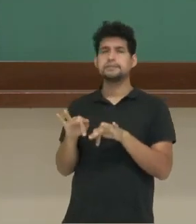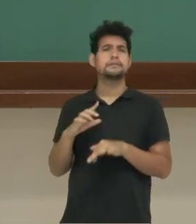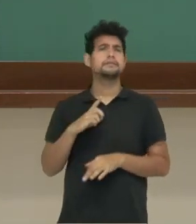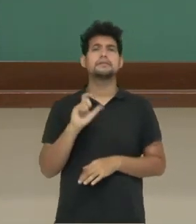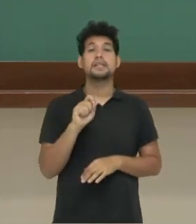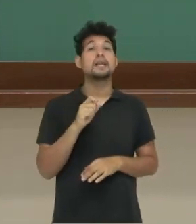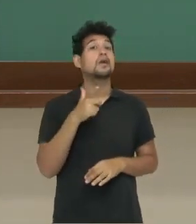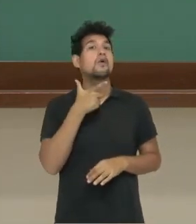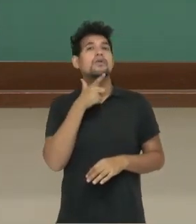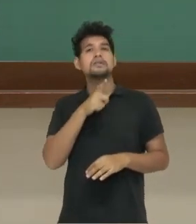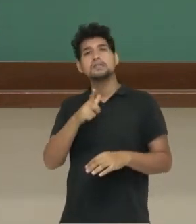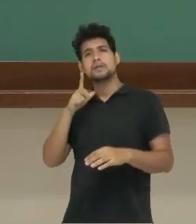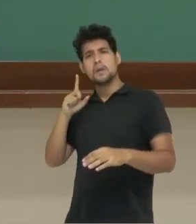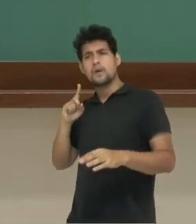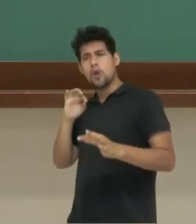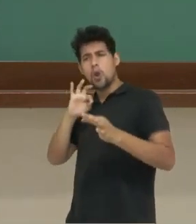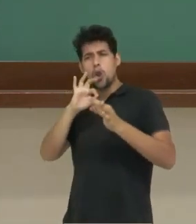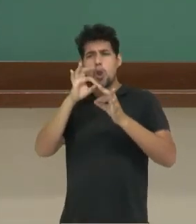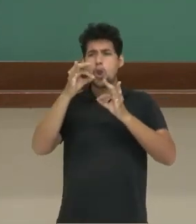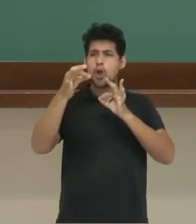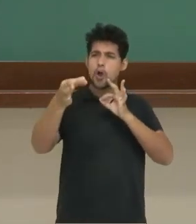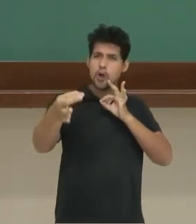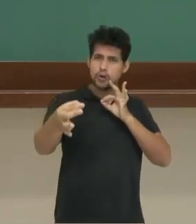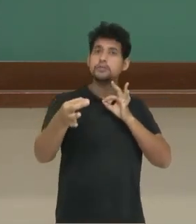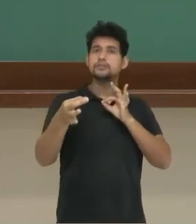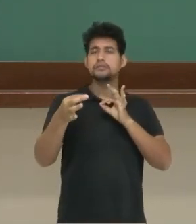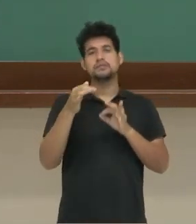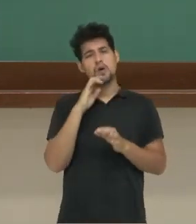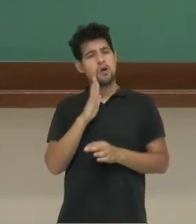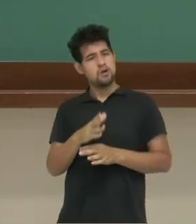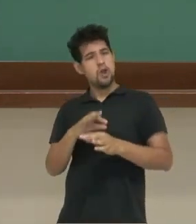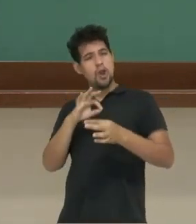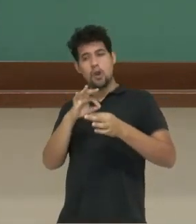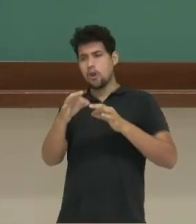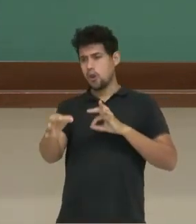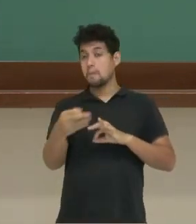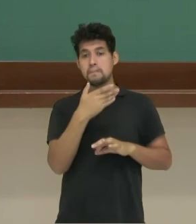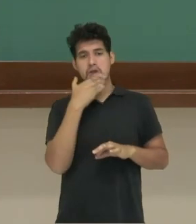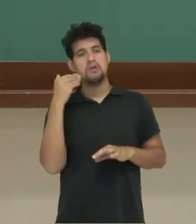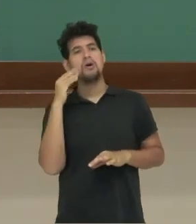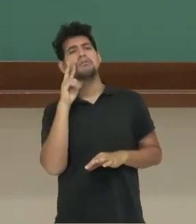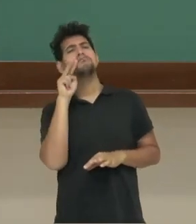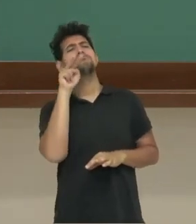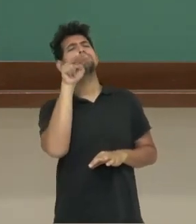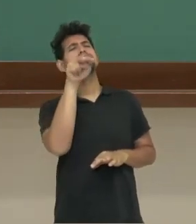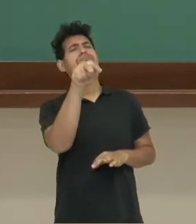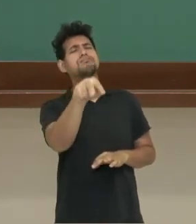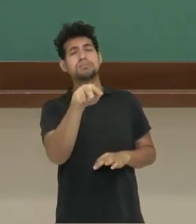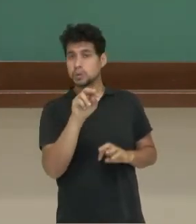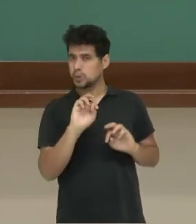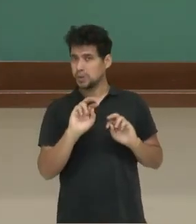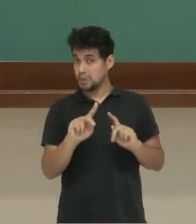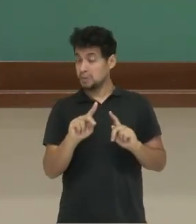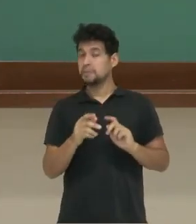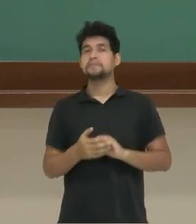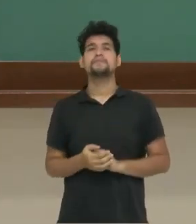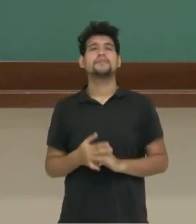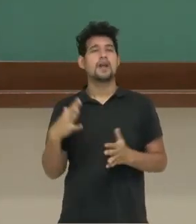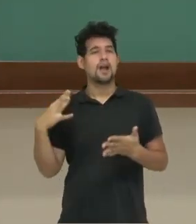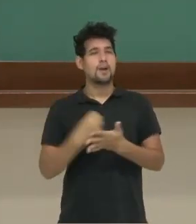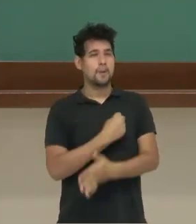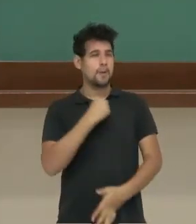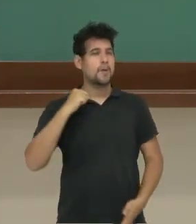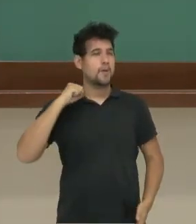que conseguir arremessar mais longe, né, conseguiu o arremesso mais longe, né, o maior arremesso, é o